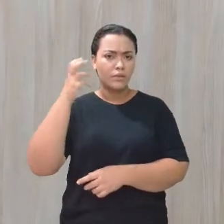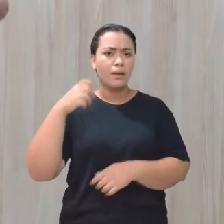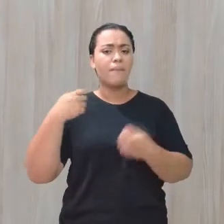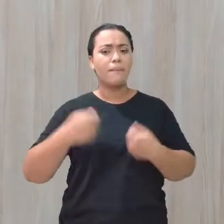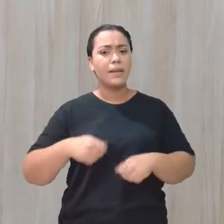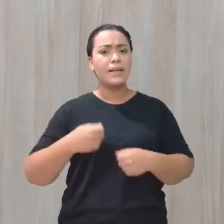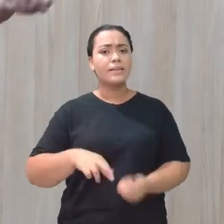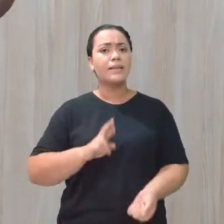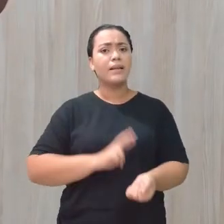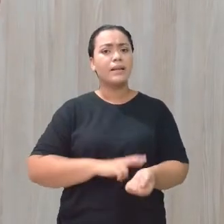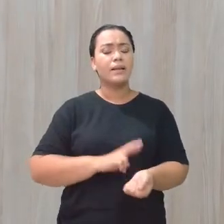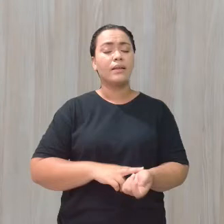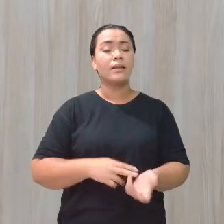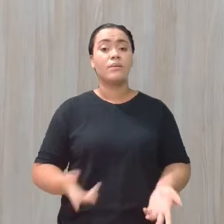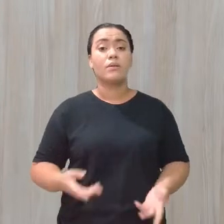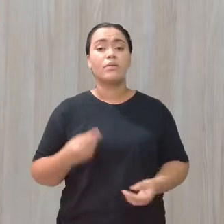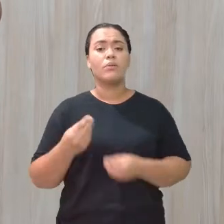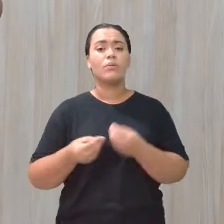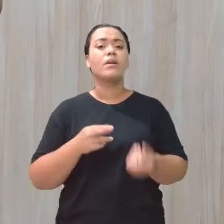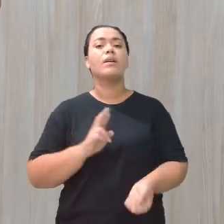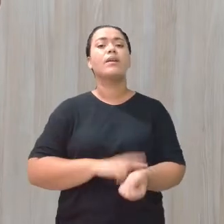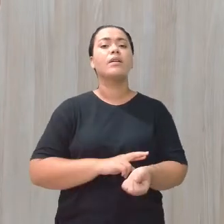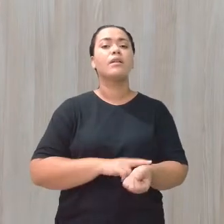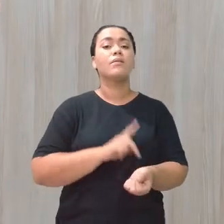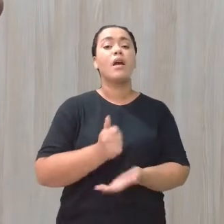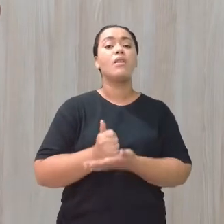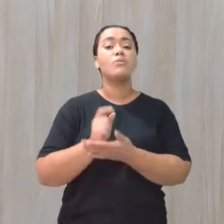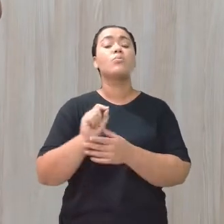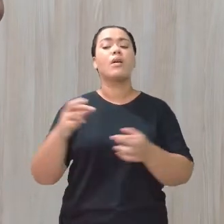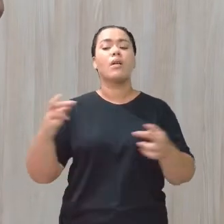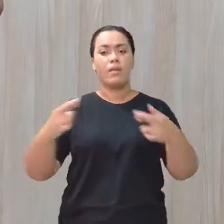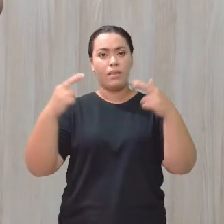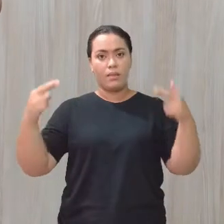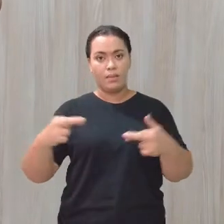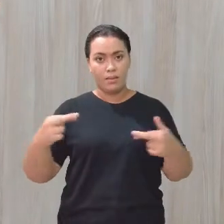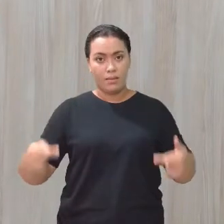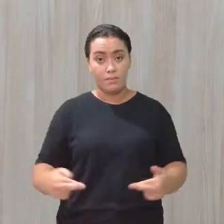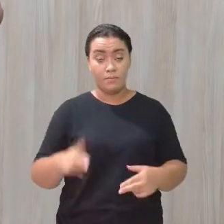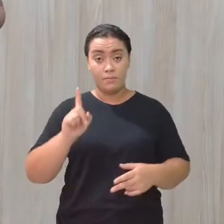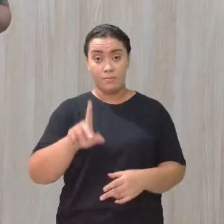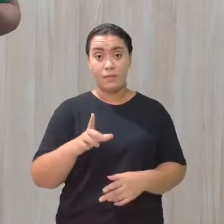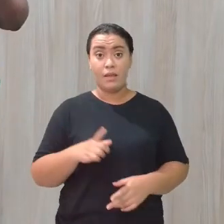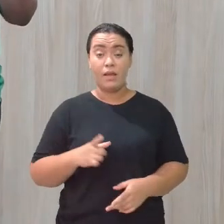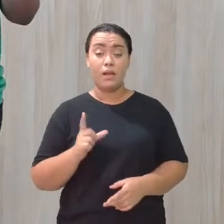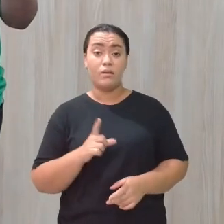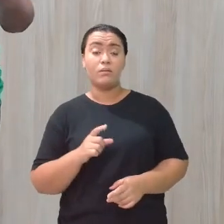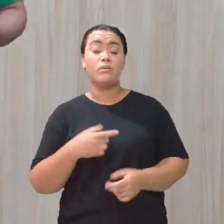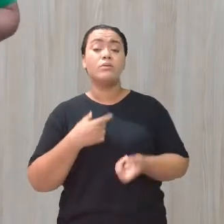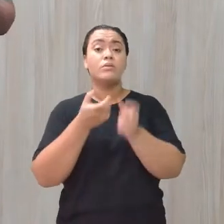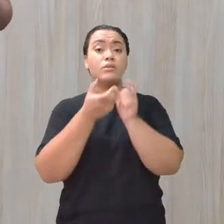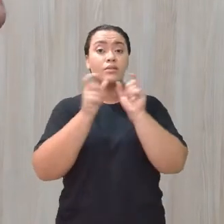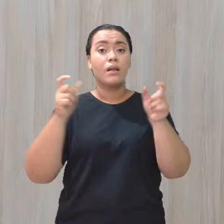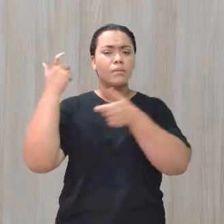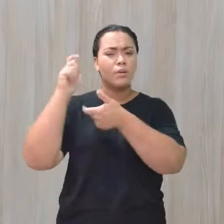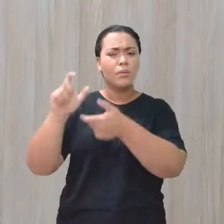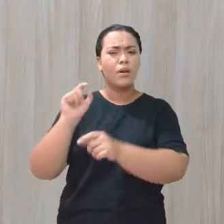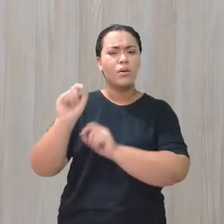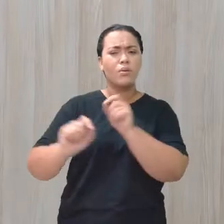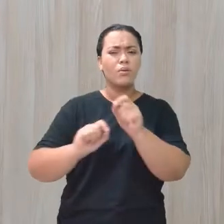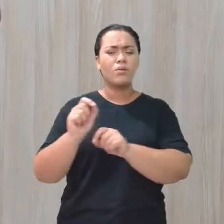do ritmo. E o que é que ajuda o ritmo? A rima. Nesse caso do ditado popular, o que é que ajuda